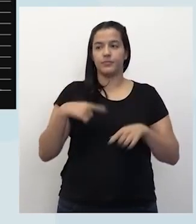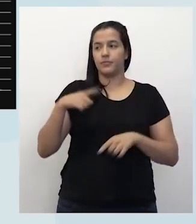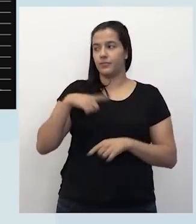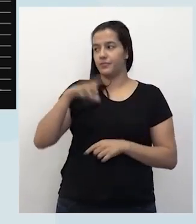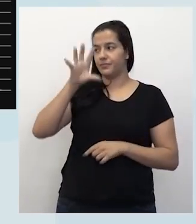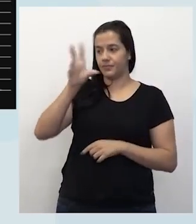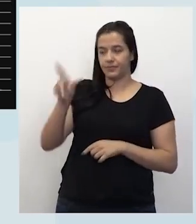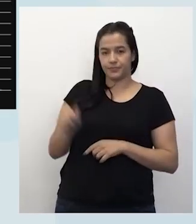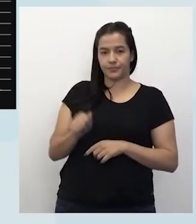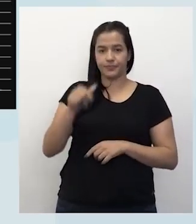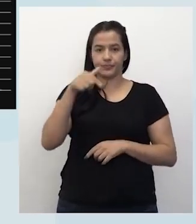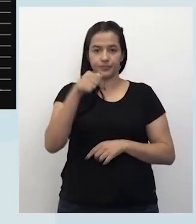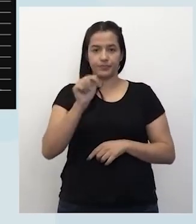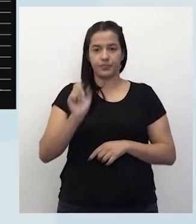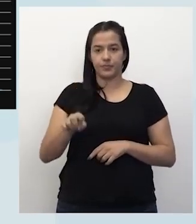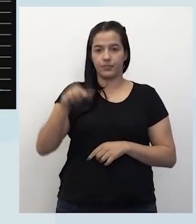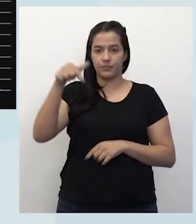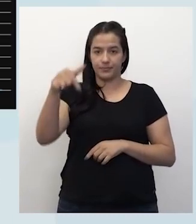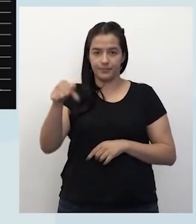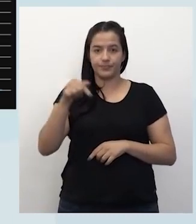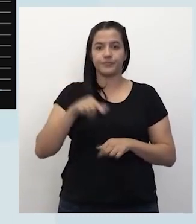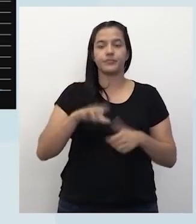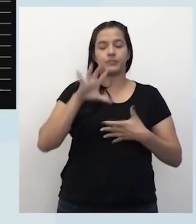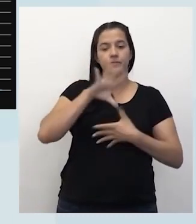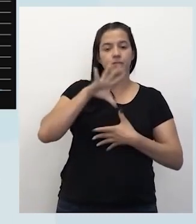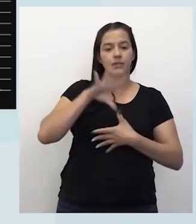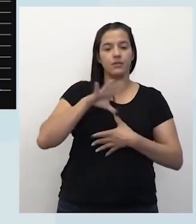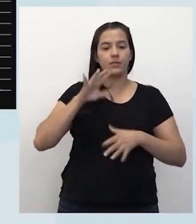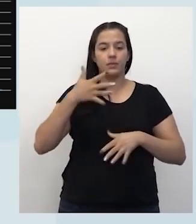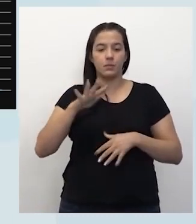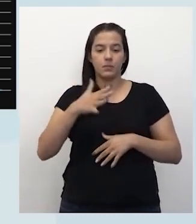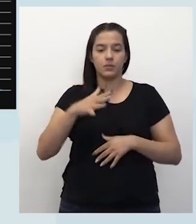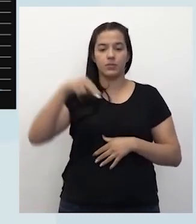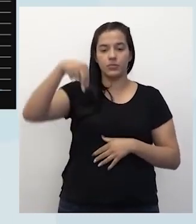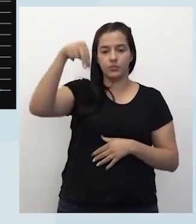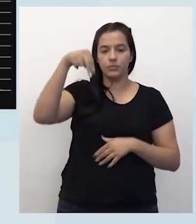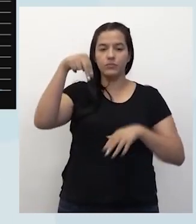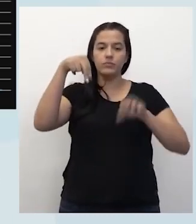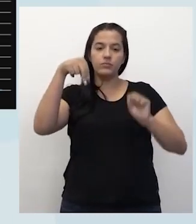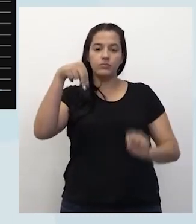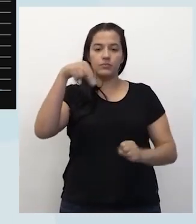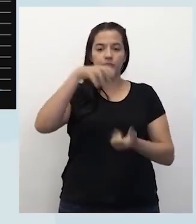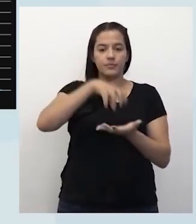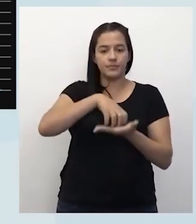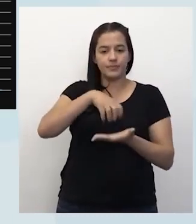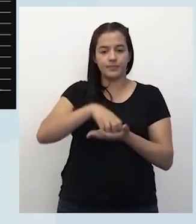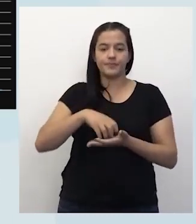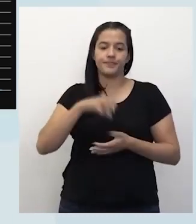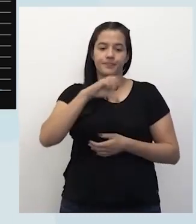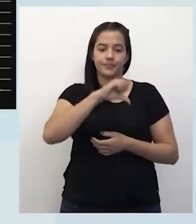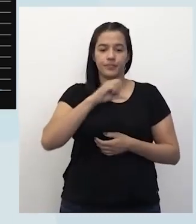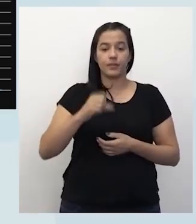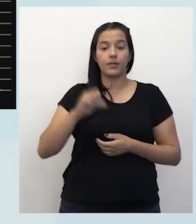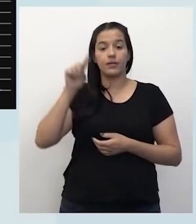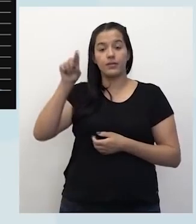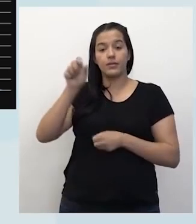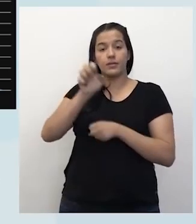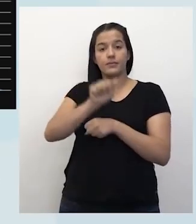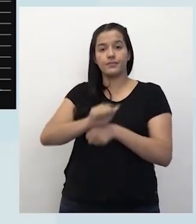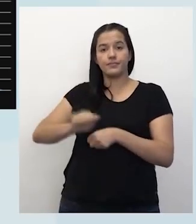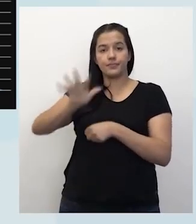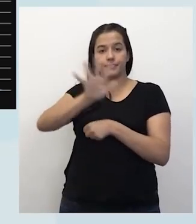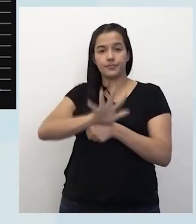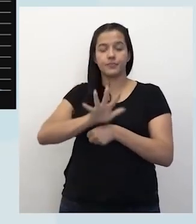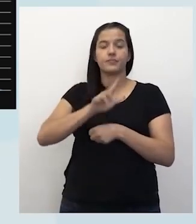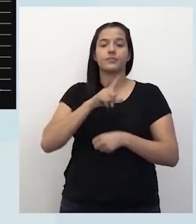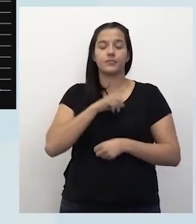com 7,7, a América Central com 15,5, a América do Norte 9,3, a Ásia lá com